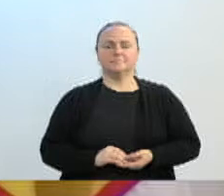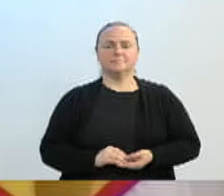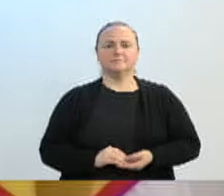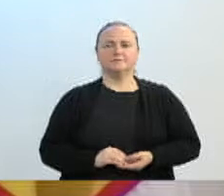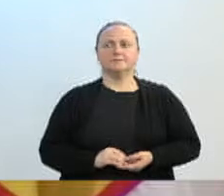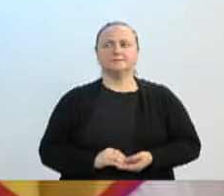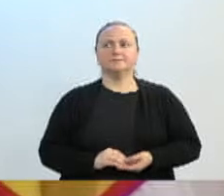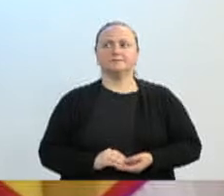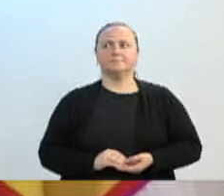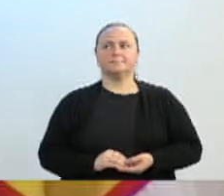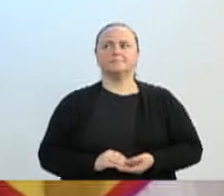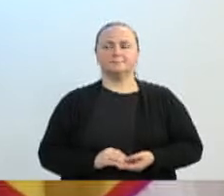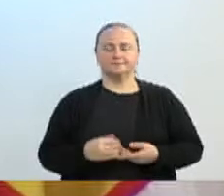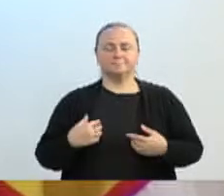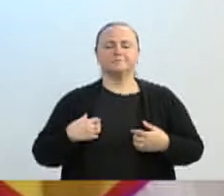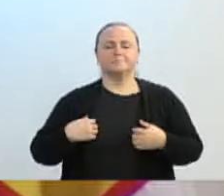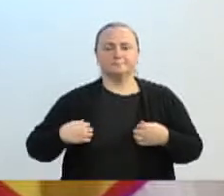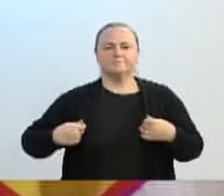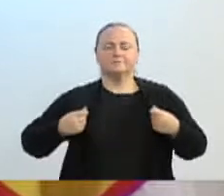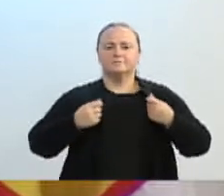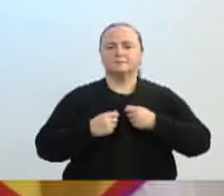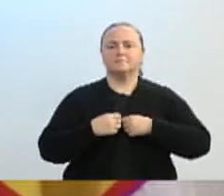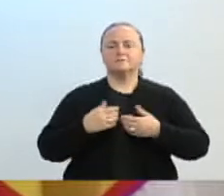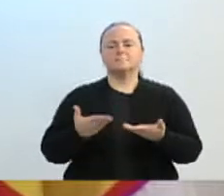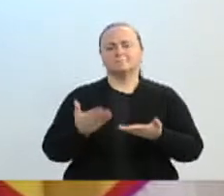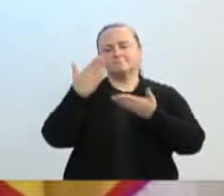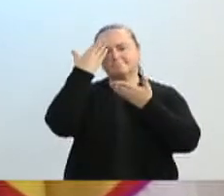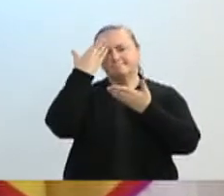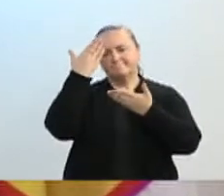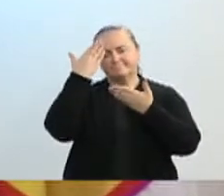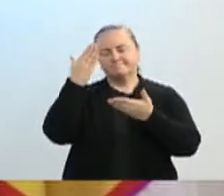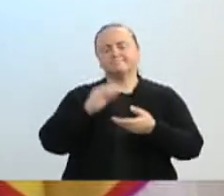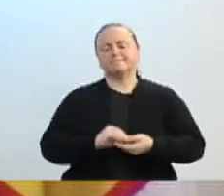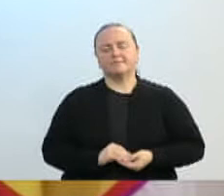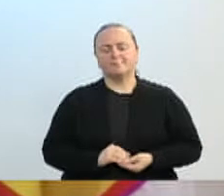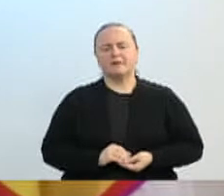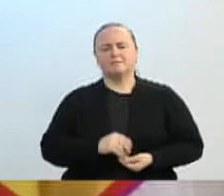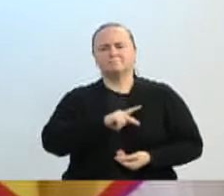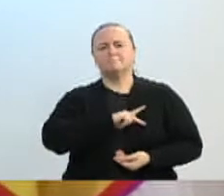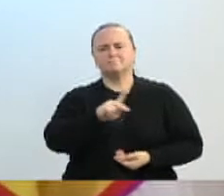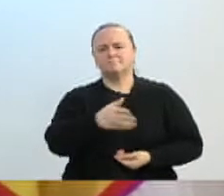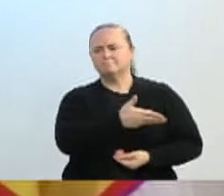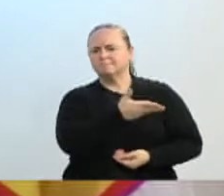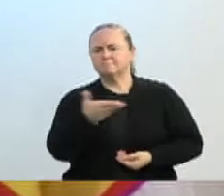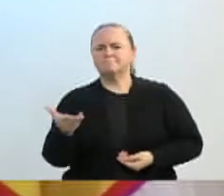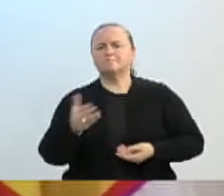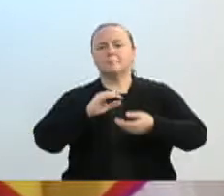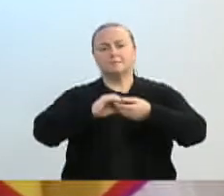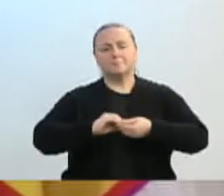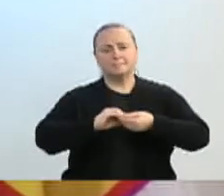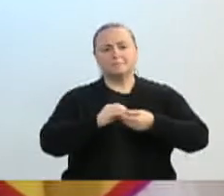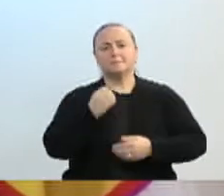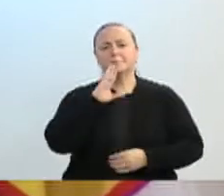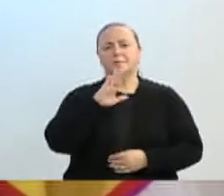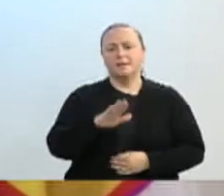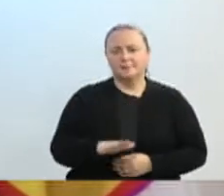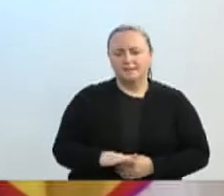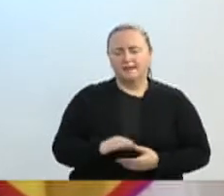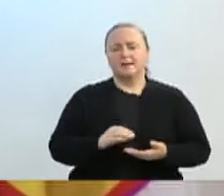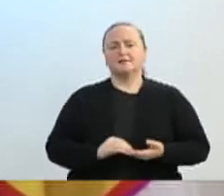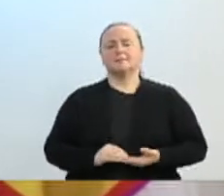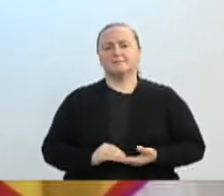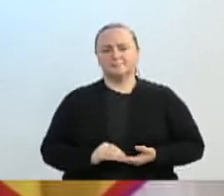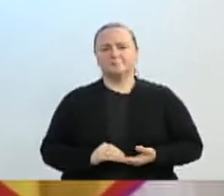Senhor presidente Egídio Becausi, no seu nome eu cumprimento os demais membros da mesa diretora, senhores e senhoras vereadores, população que nos